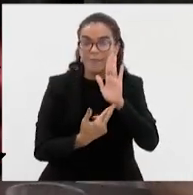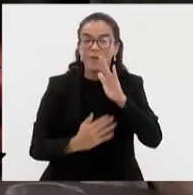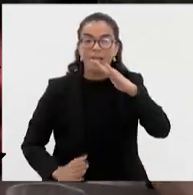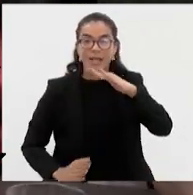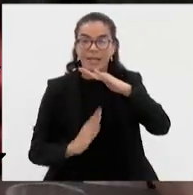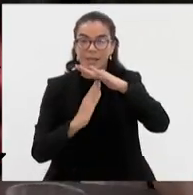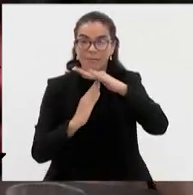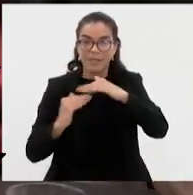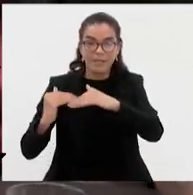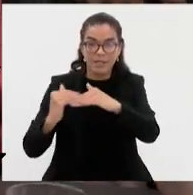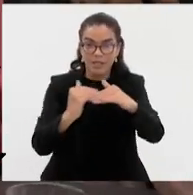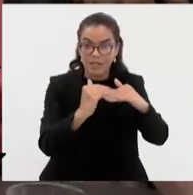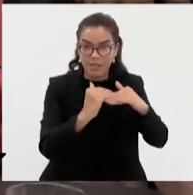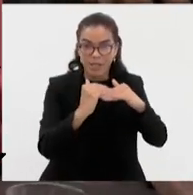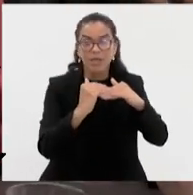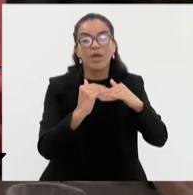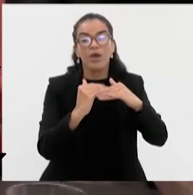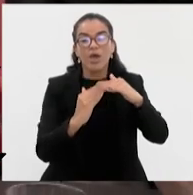ou